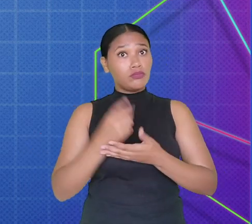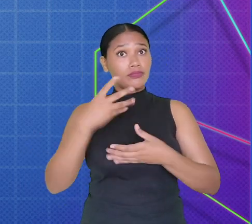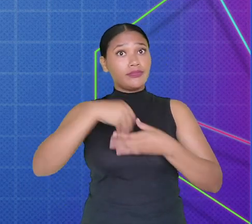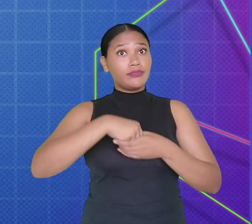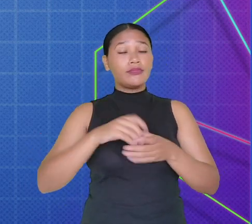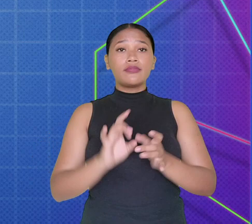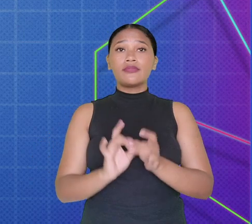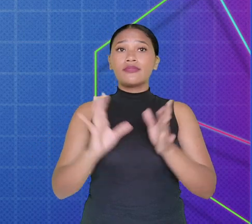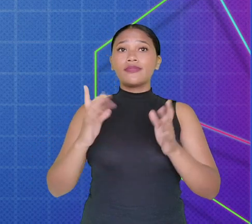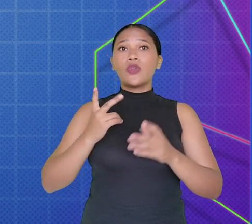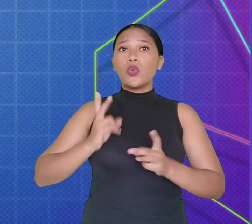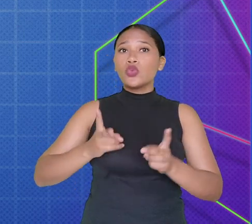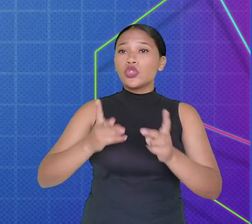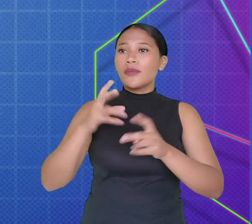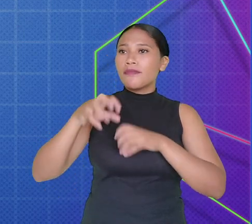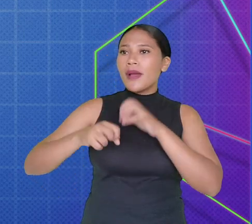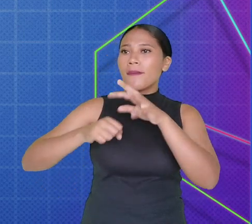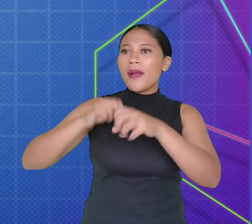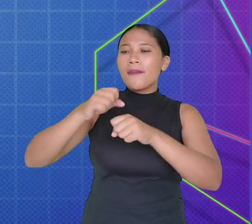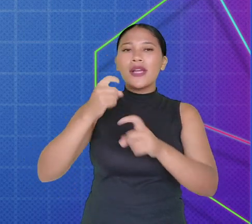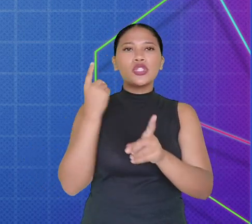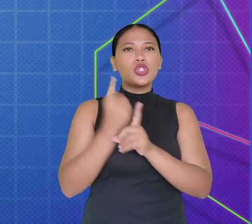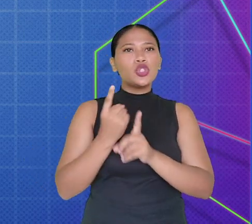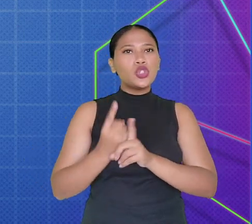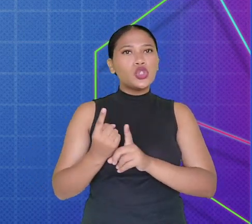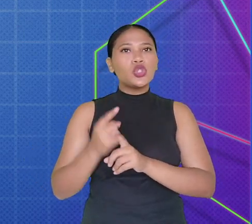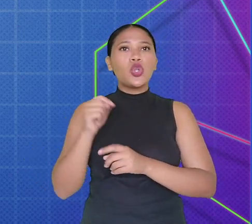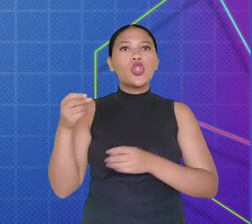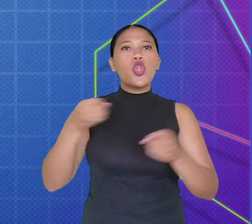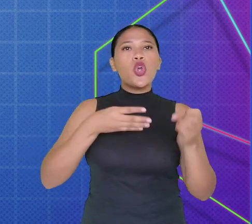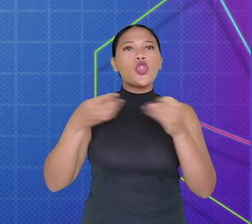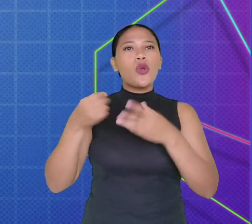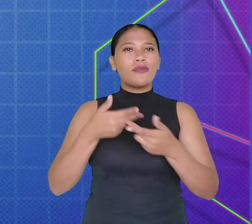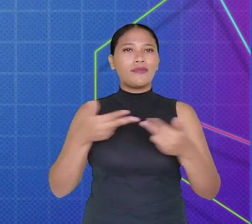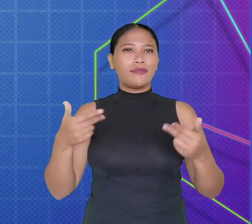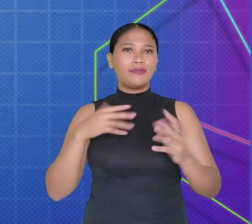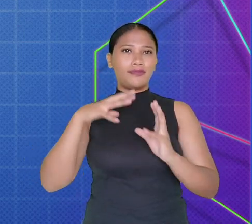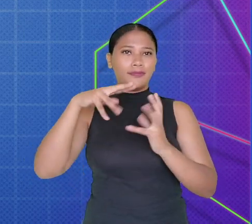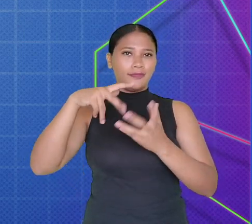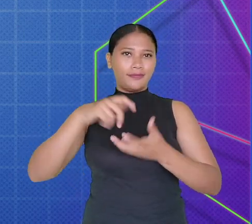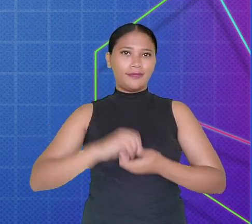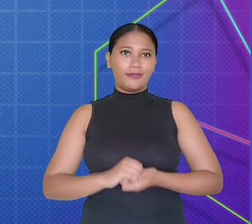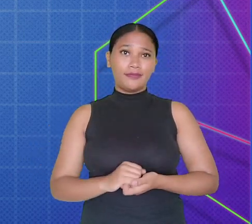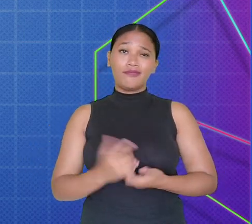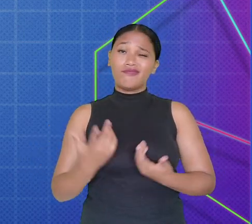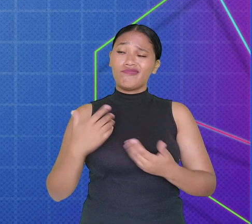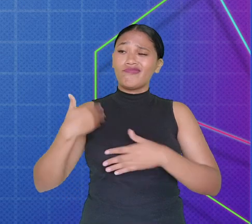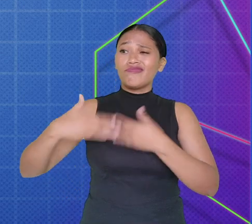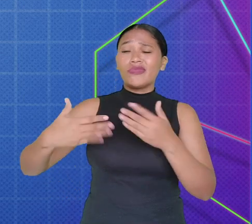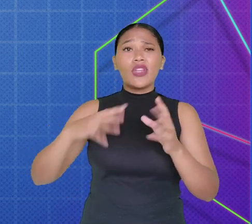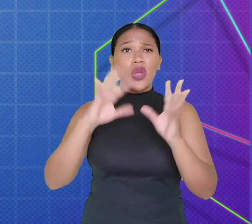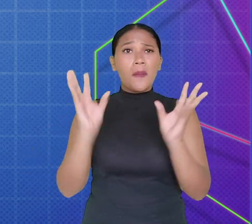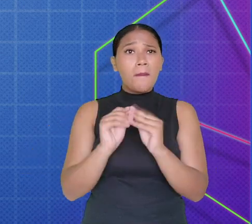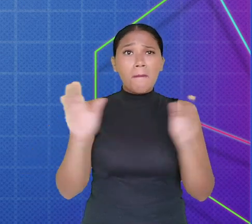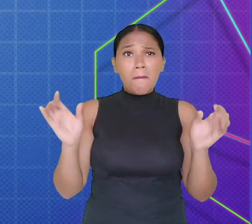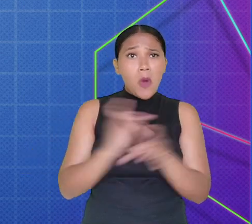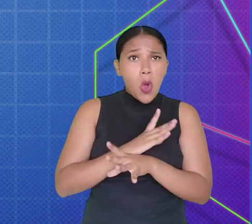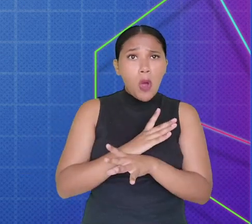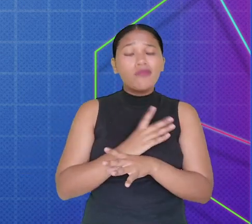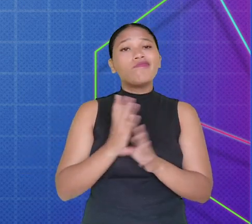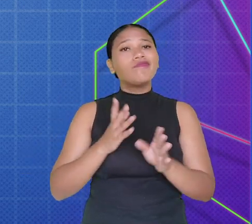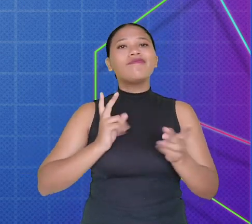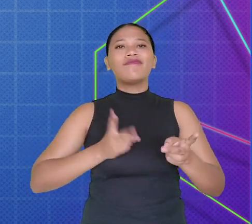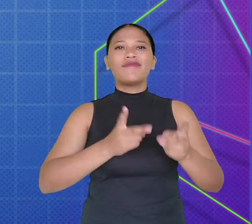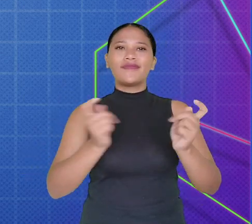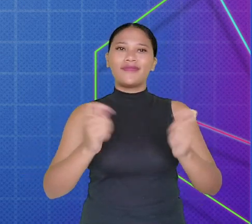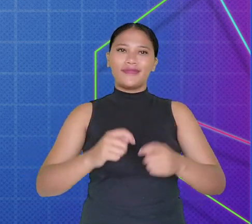de um jogo, permitindo que os jogadores continuem a explorar e descobrir novas coisas no mundo do jogo, mesmo depois de terem concluído